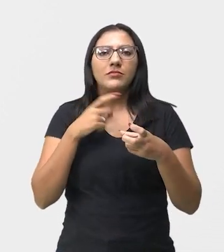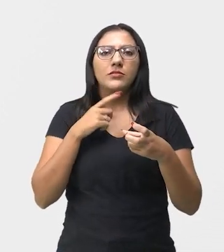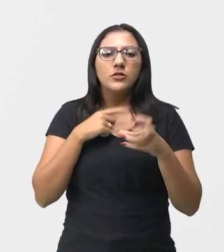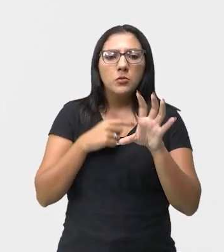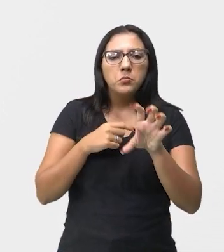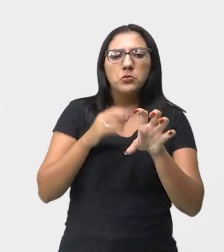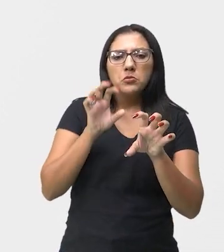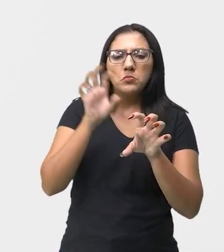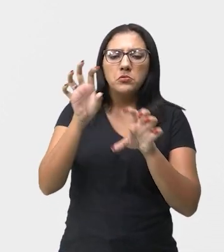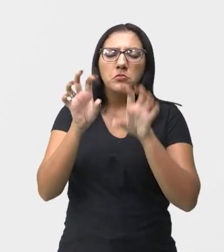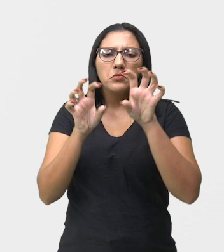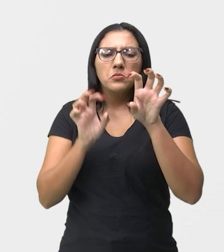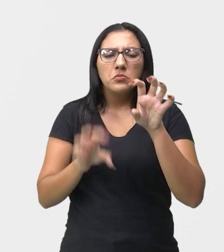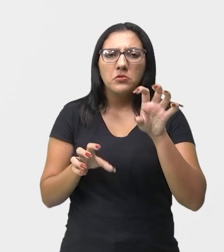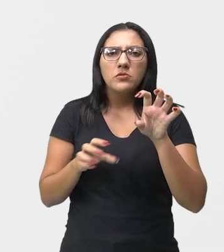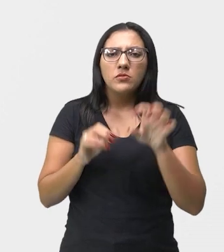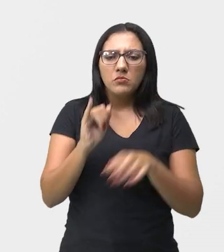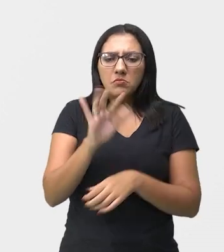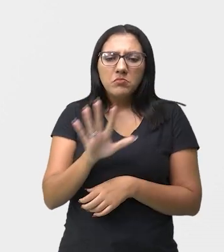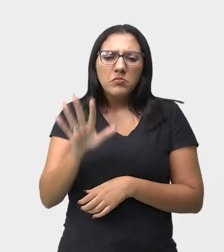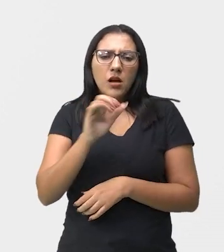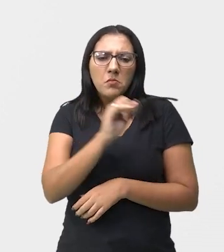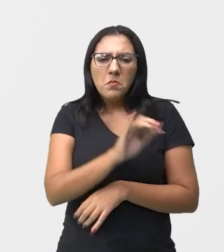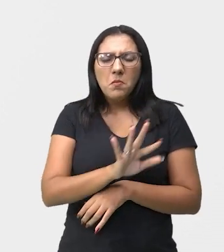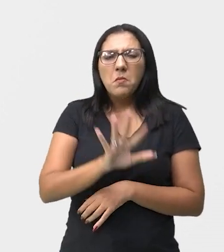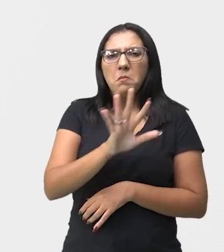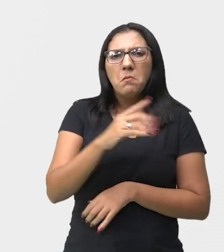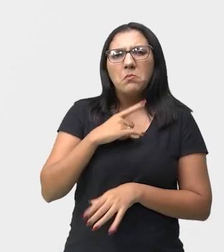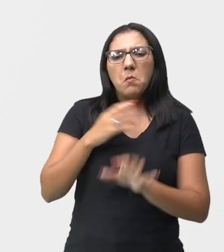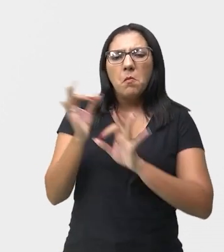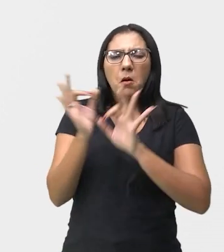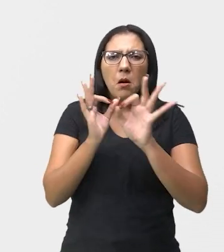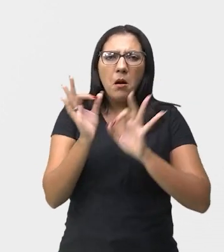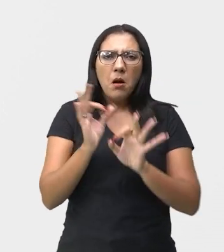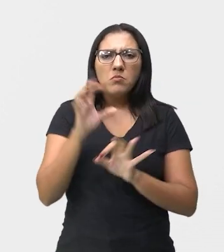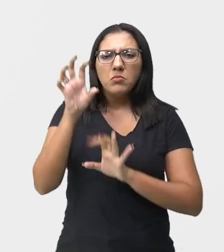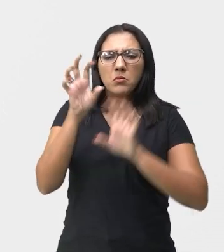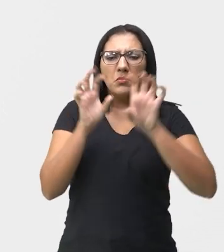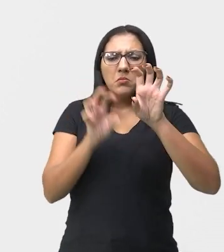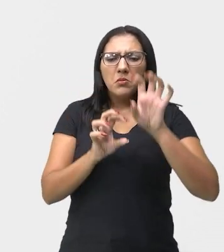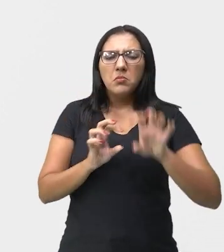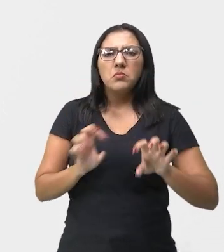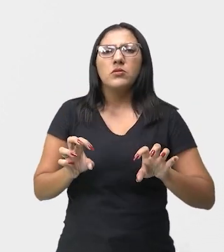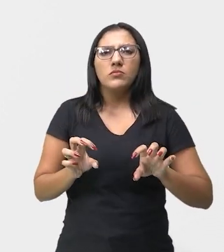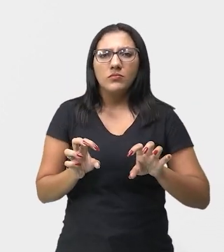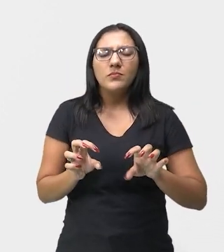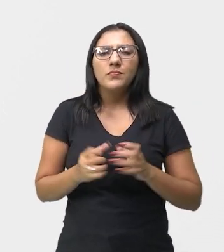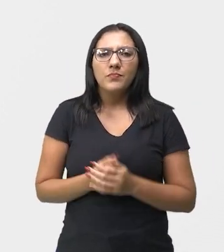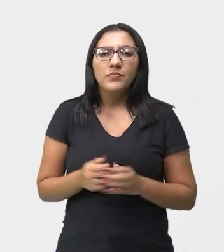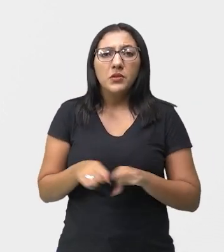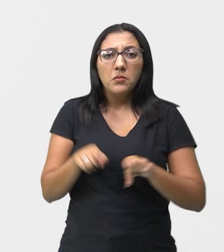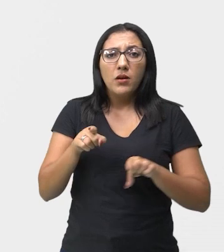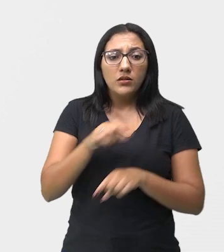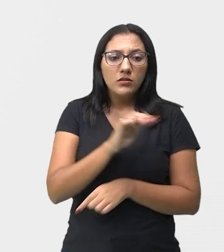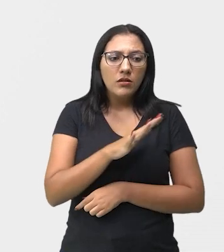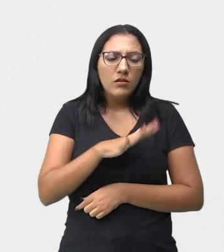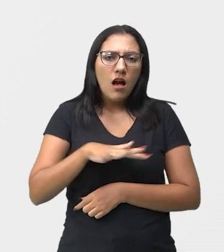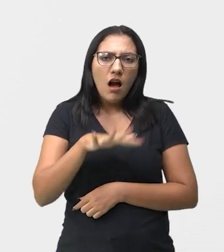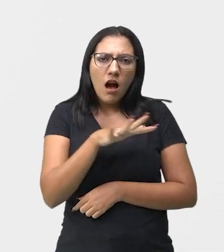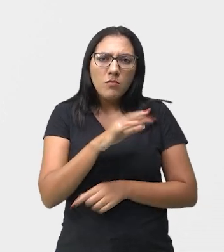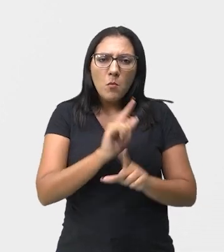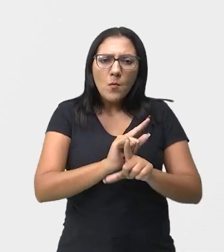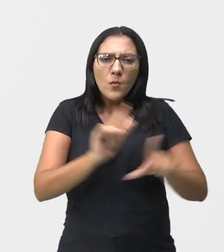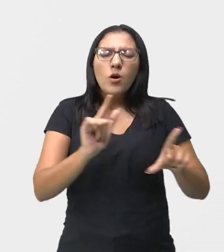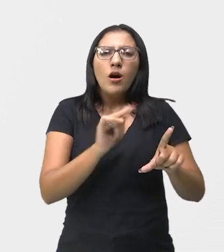servem para que os lugares onde a informação está concentrada, a ilustração, o texto fique ainda